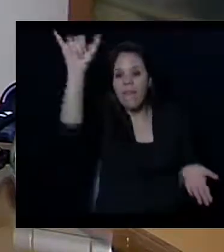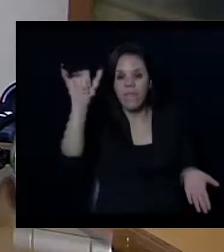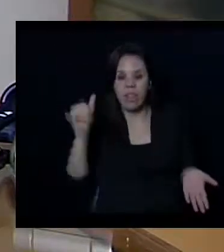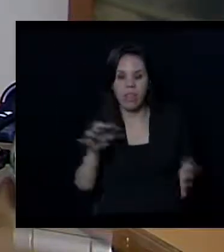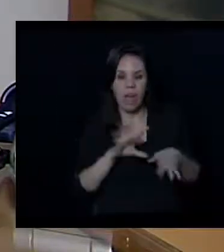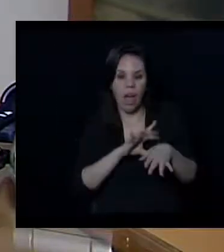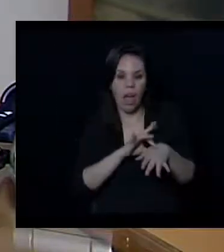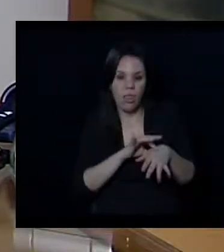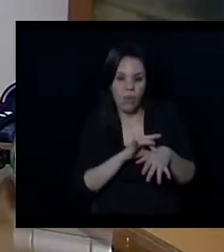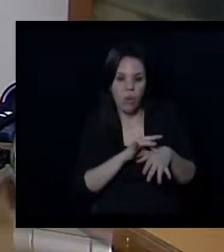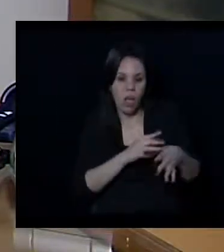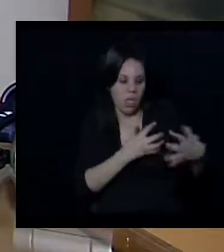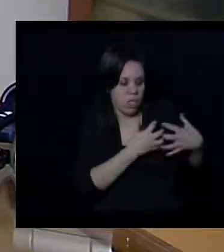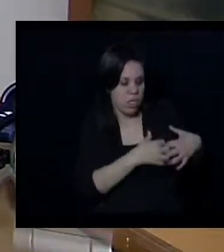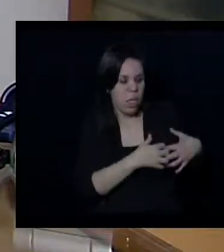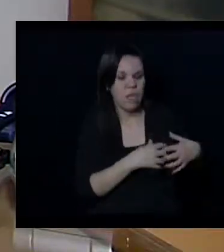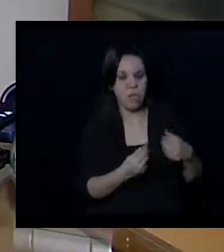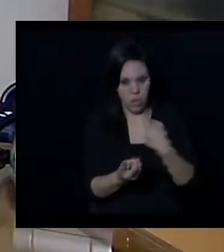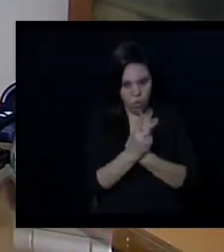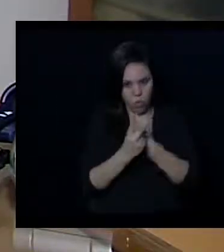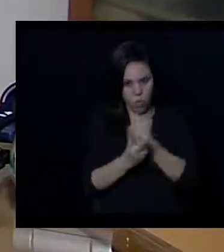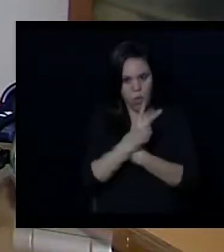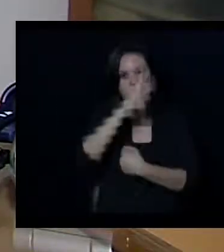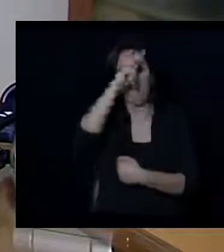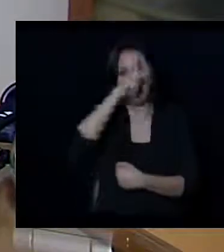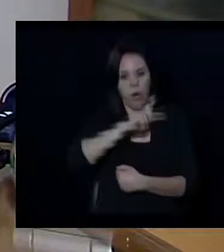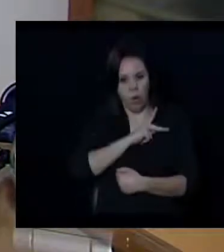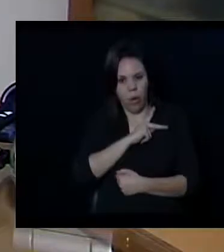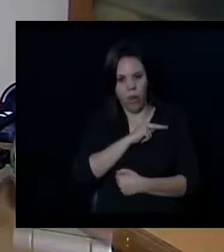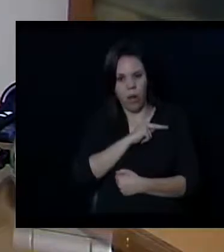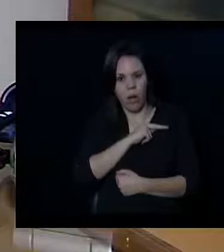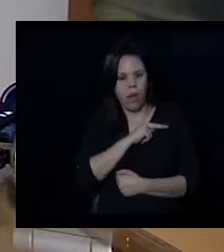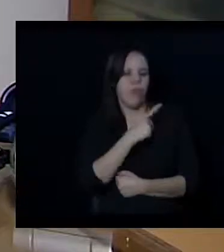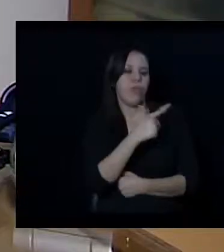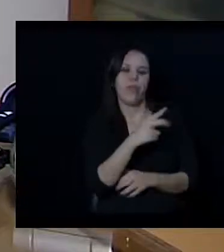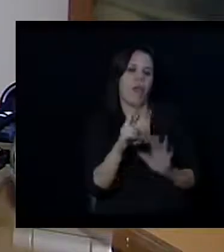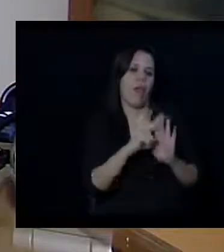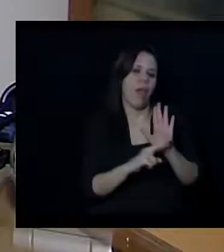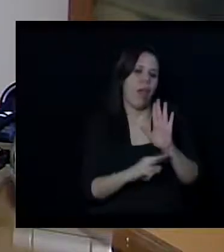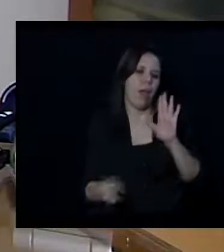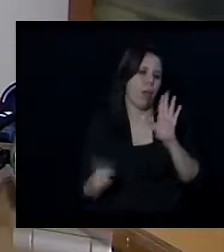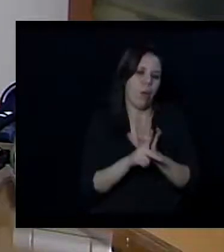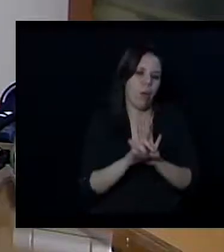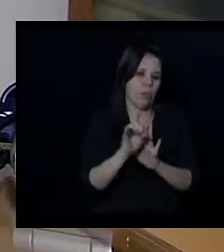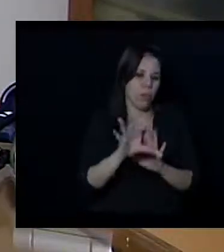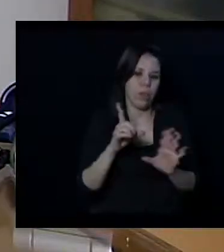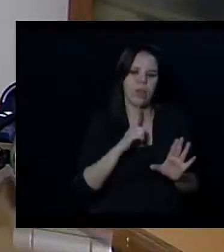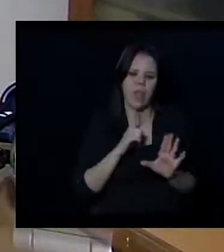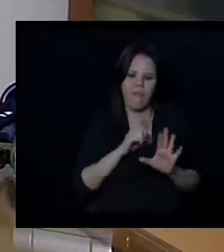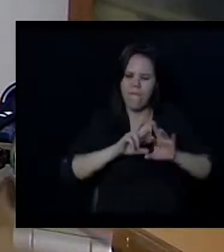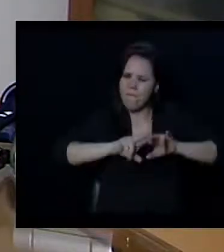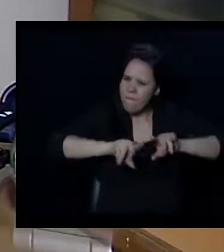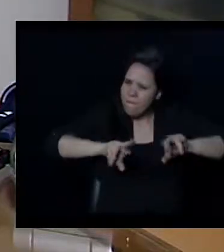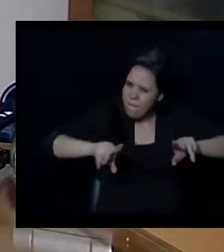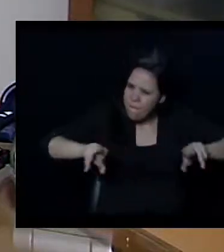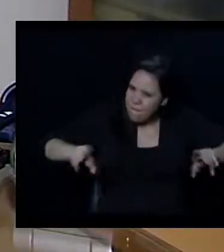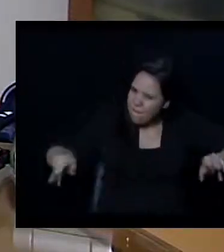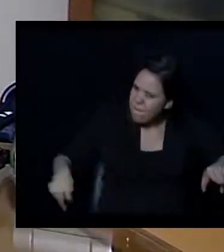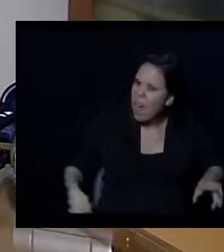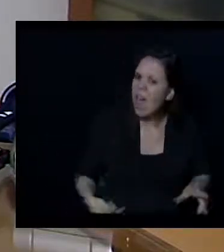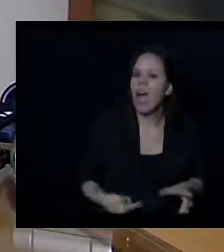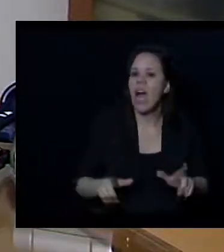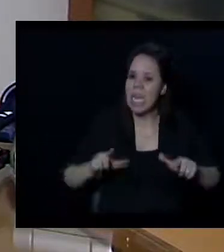se cuidar, se amar. Não tem uma receita, tem todo um conjunto de receitas, de